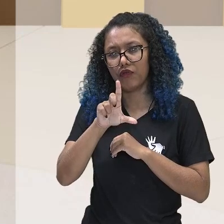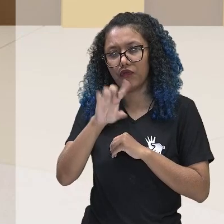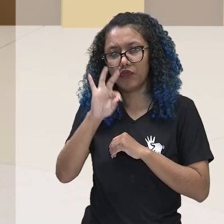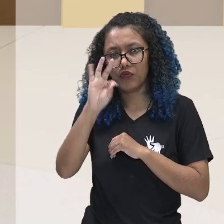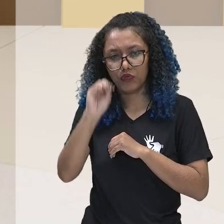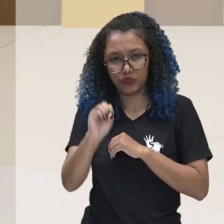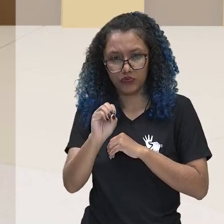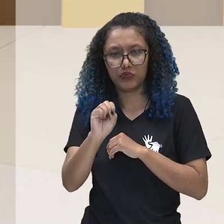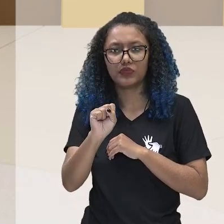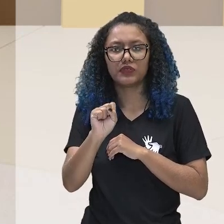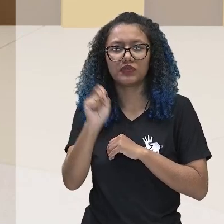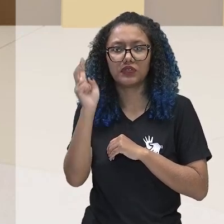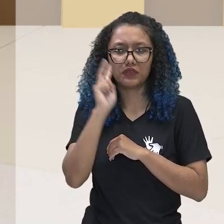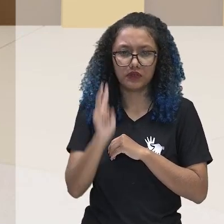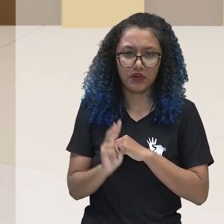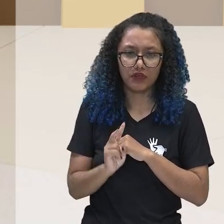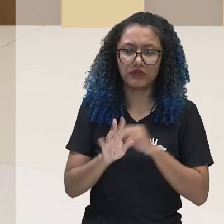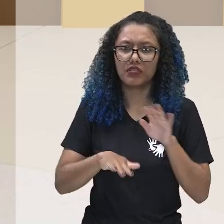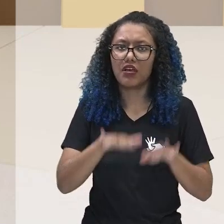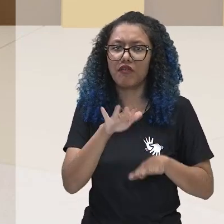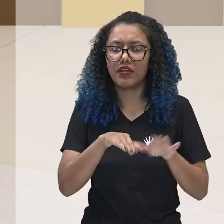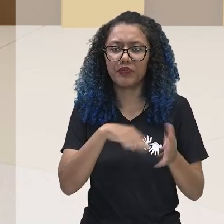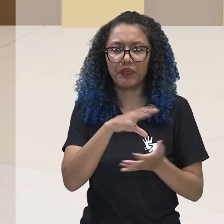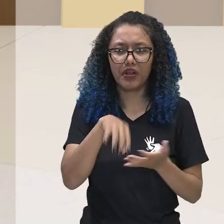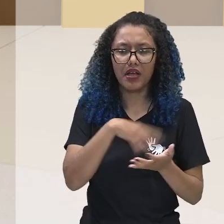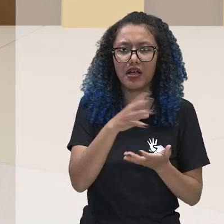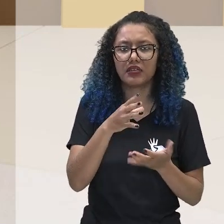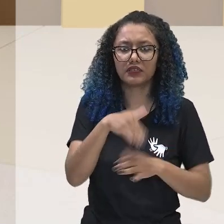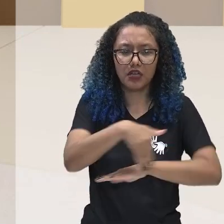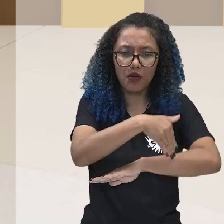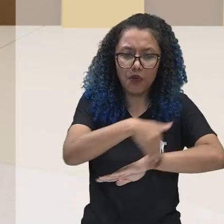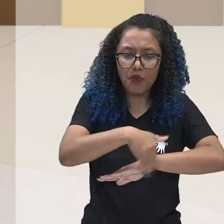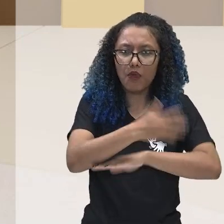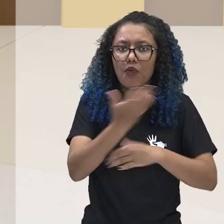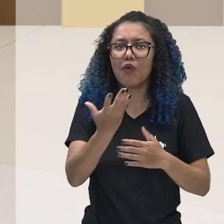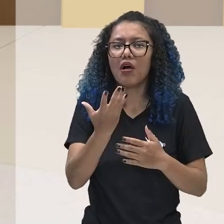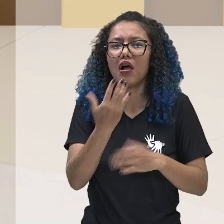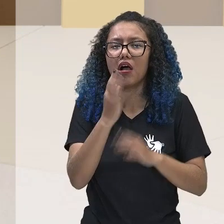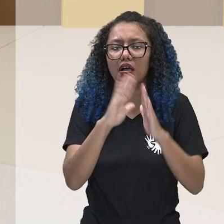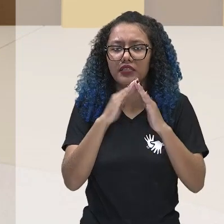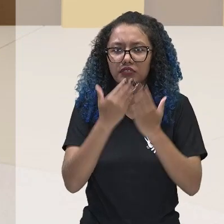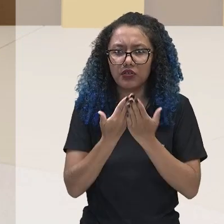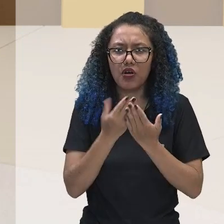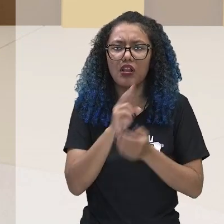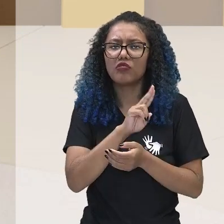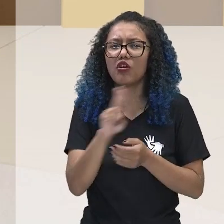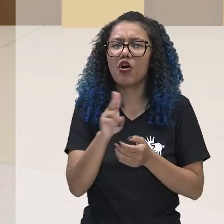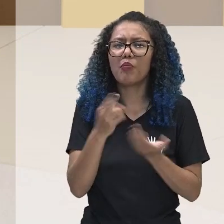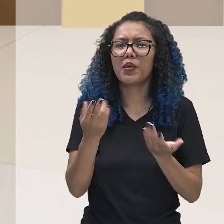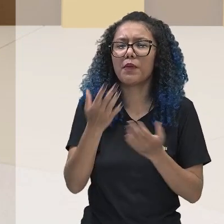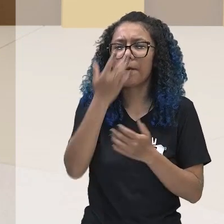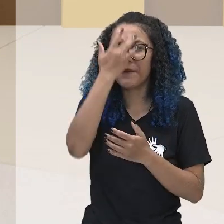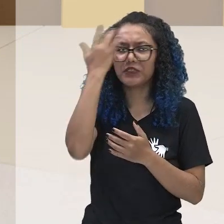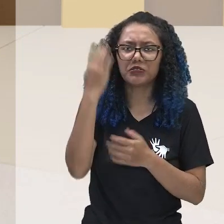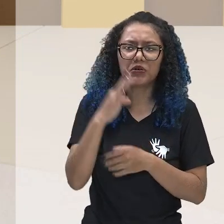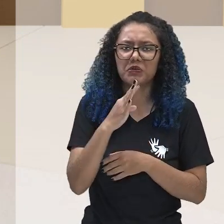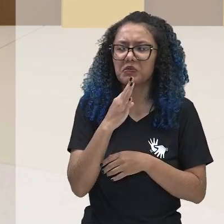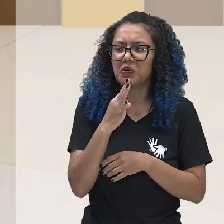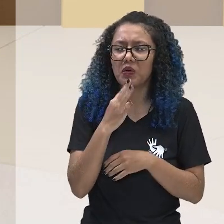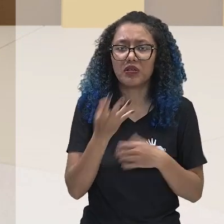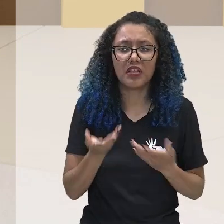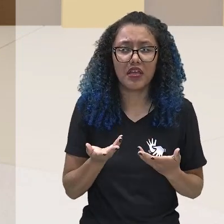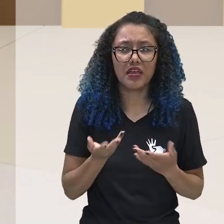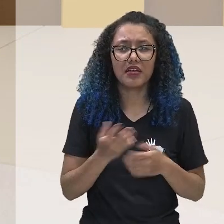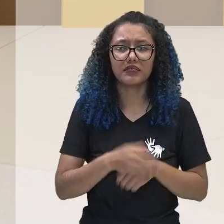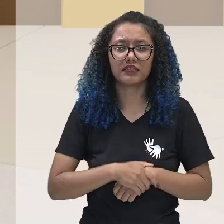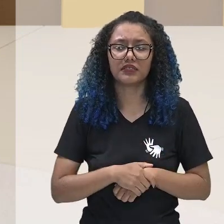praça, uma rua, uma escola com o nome de alguém assim que a gente não sabe quem é, nunca ouviu falar. Essa pessoa